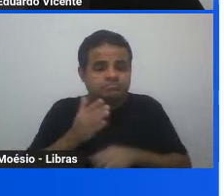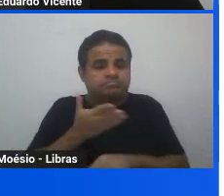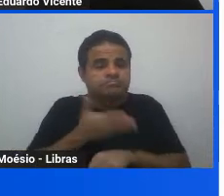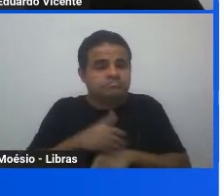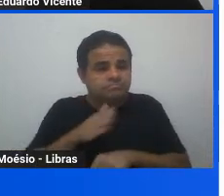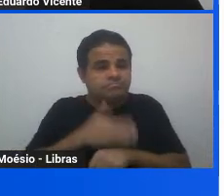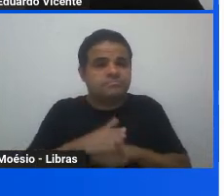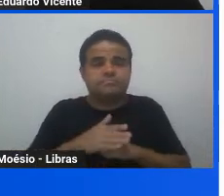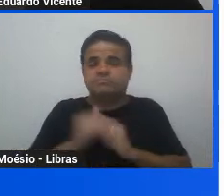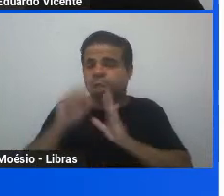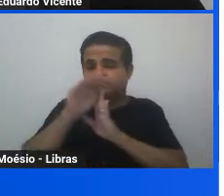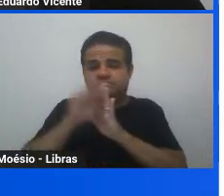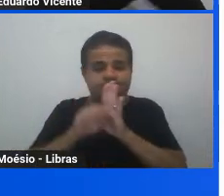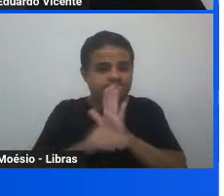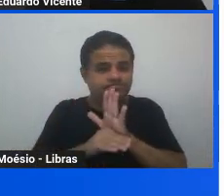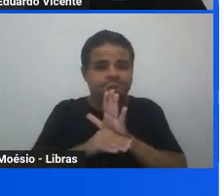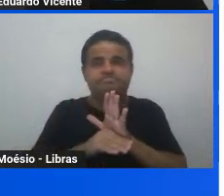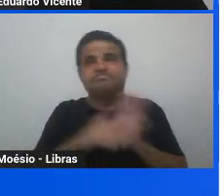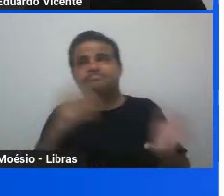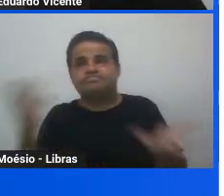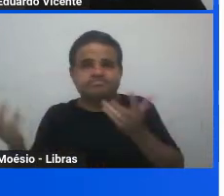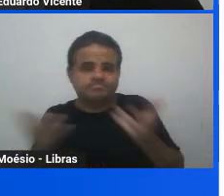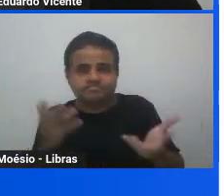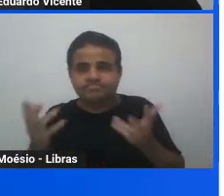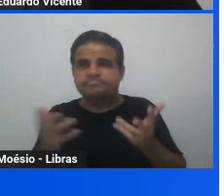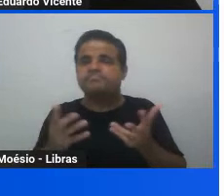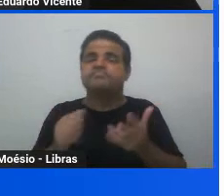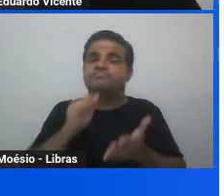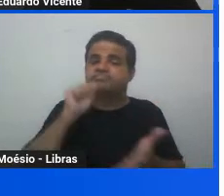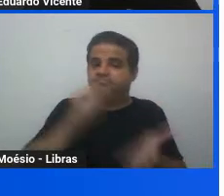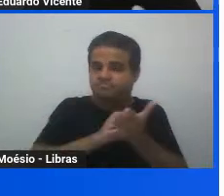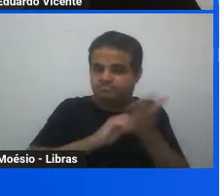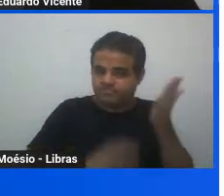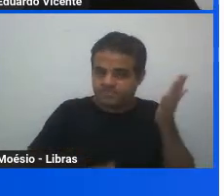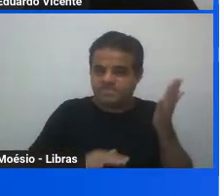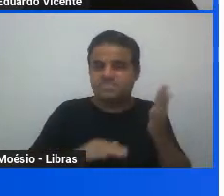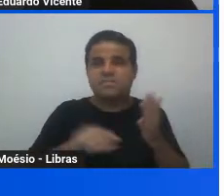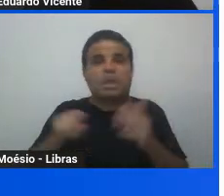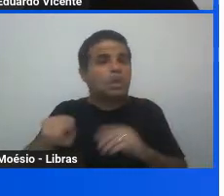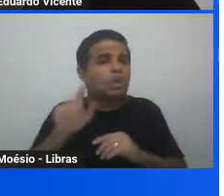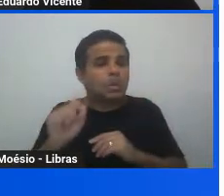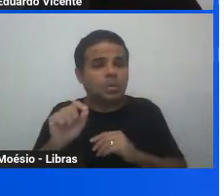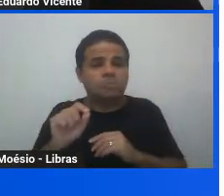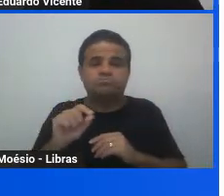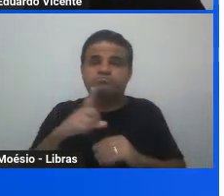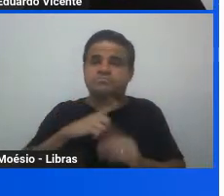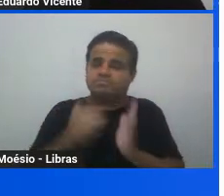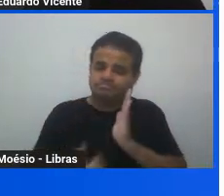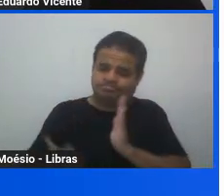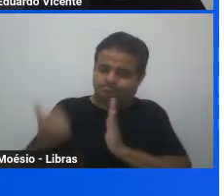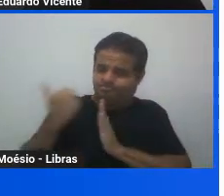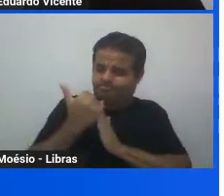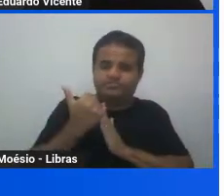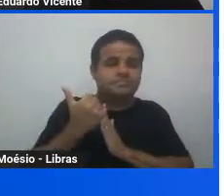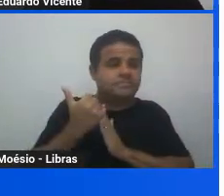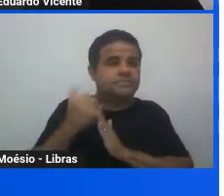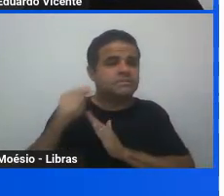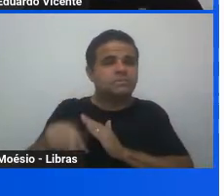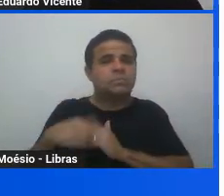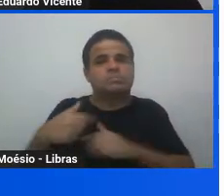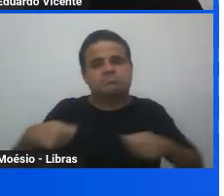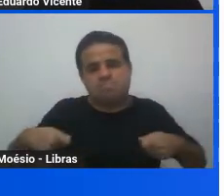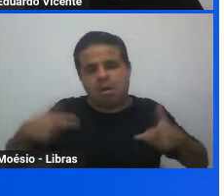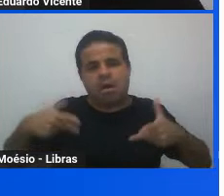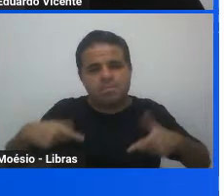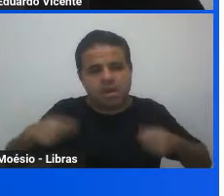relativamente ao programado. Então foi programado uma atividade, mas essa atividade teve um excesso de seu tempo, então ele gastou muita